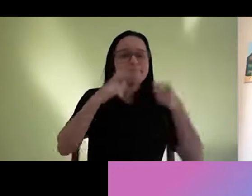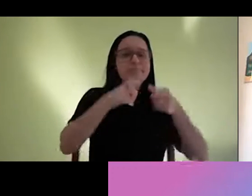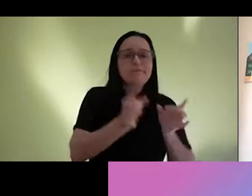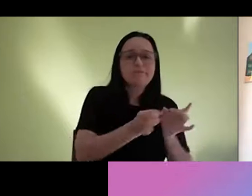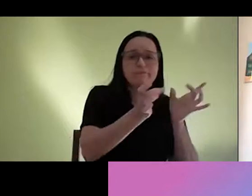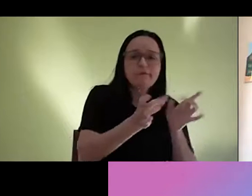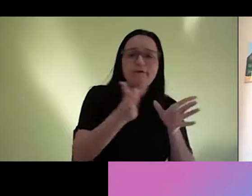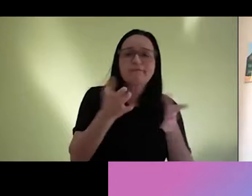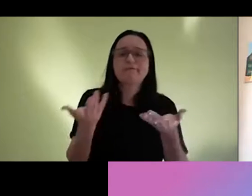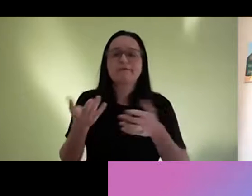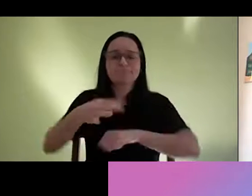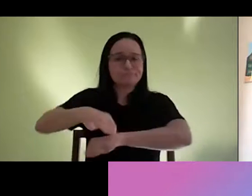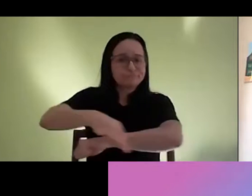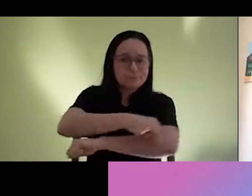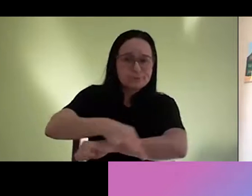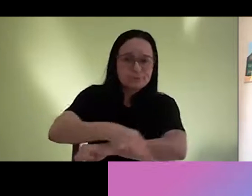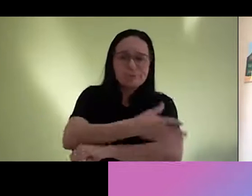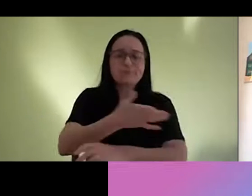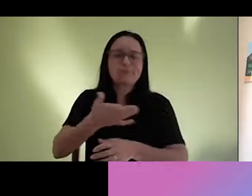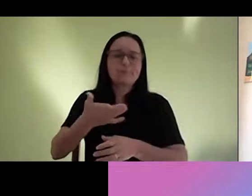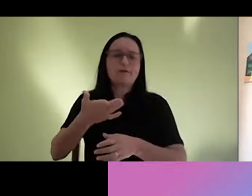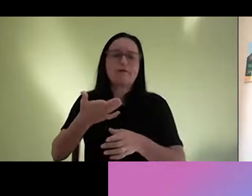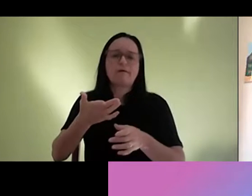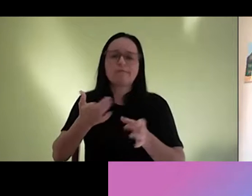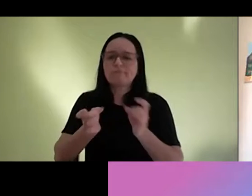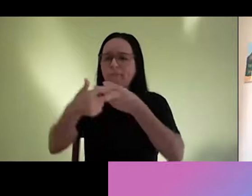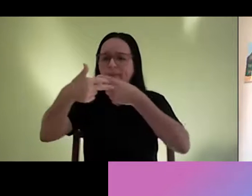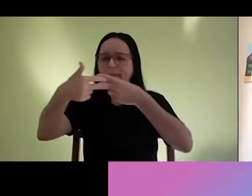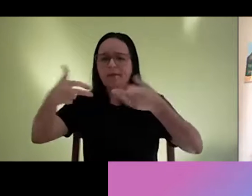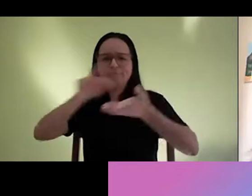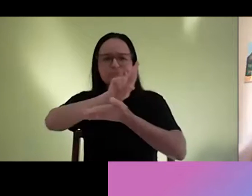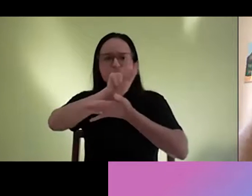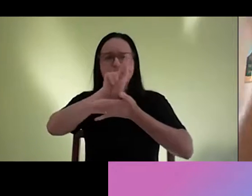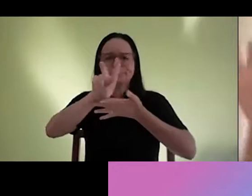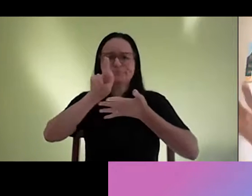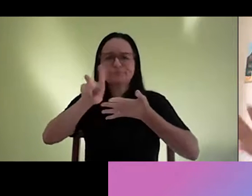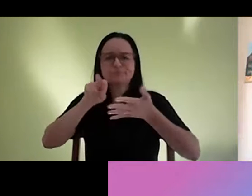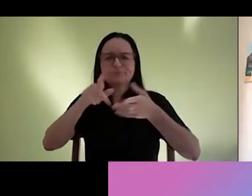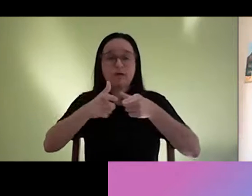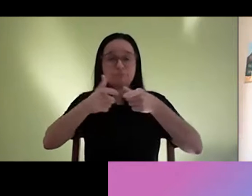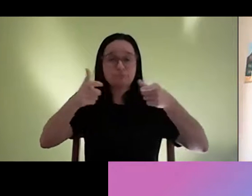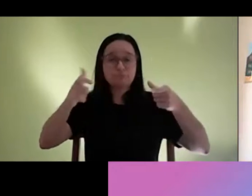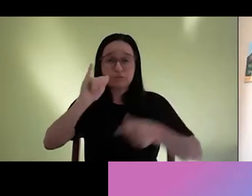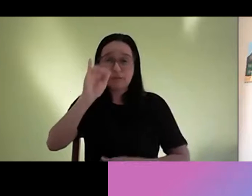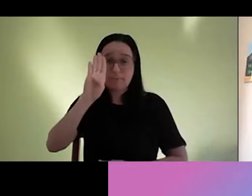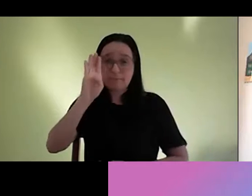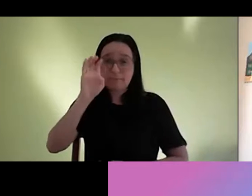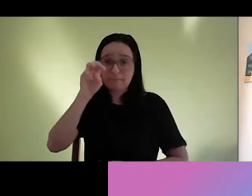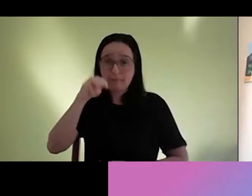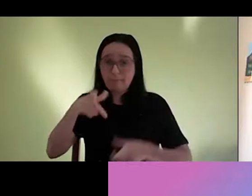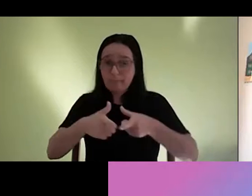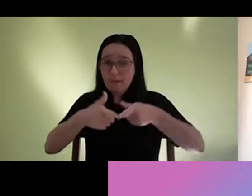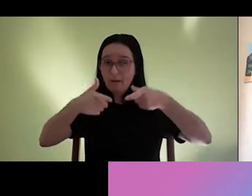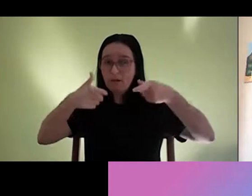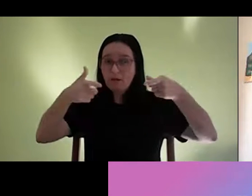arquitetura tem o pessoal comercial gente tem uma infinidade a IBM é uma estrutura bastante complexa